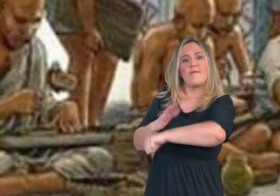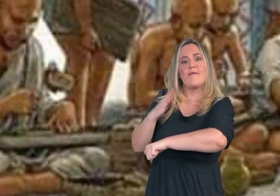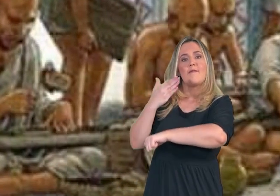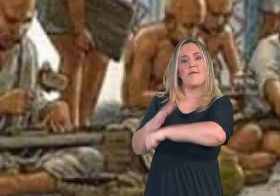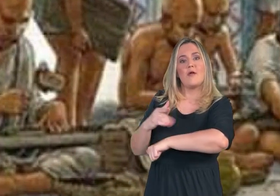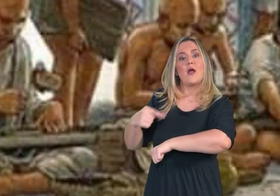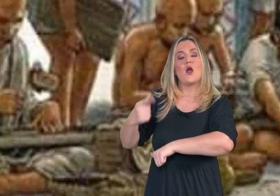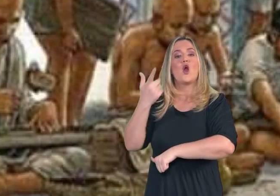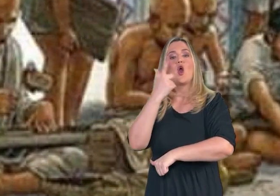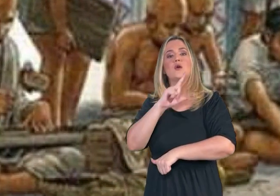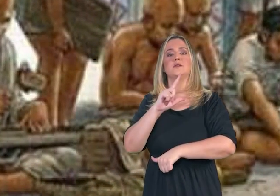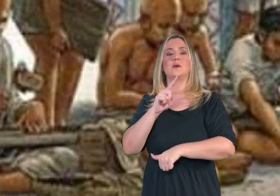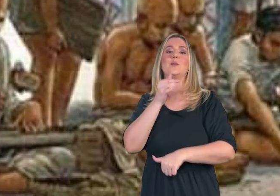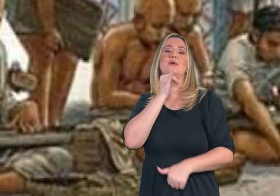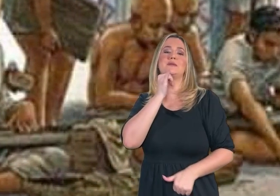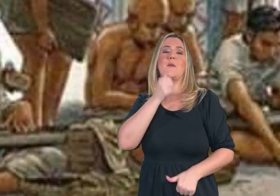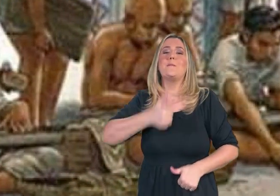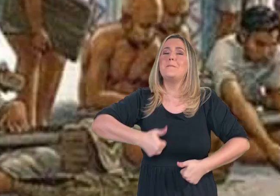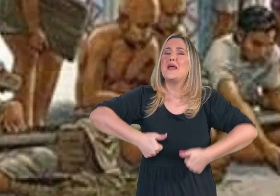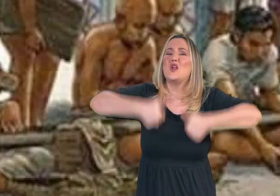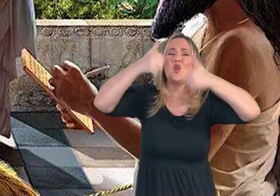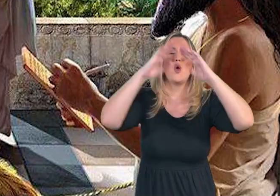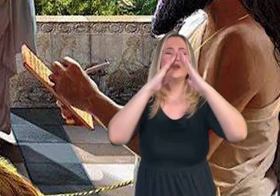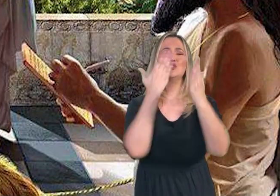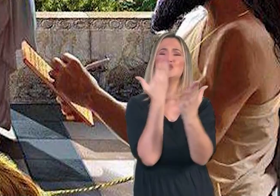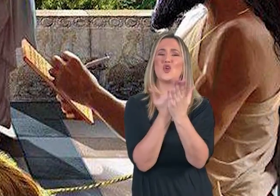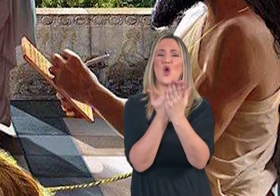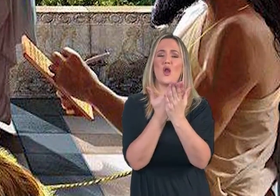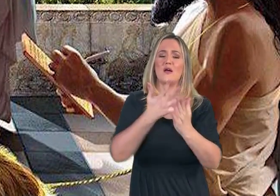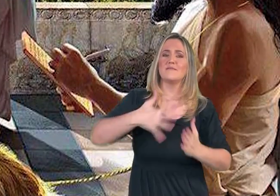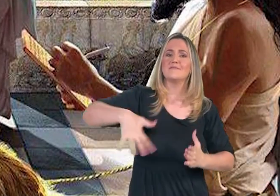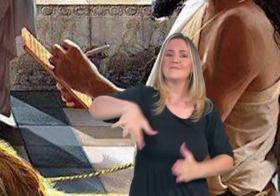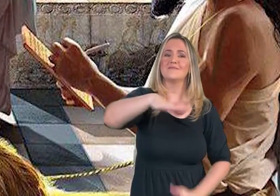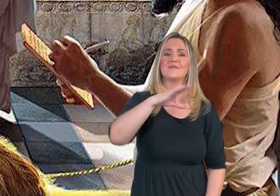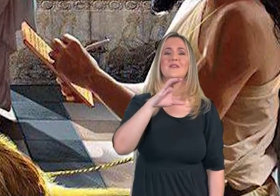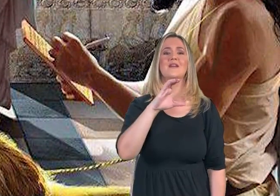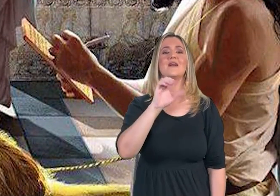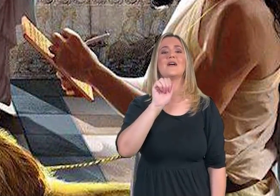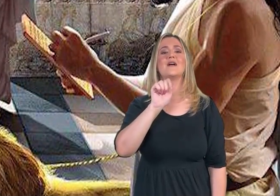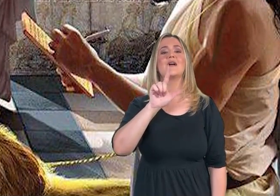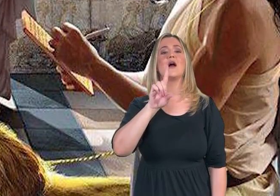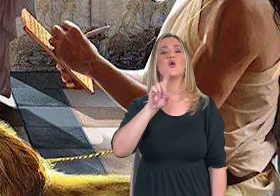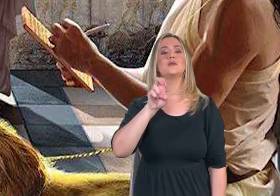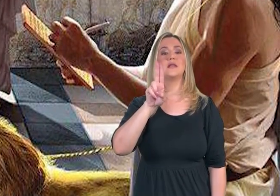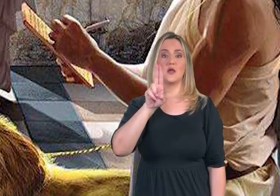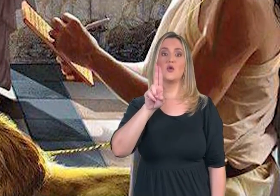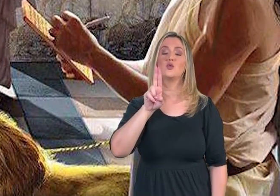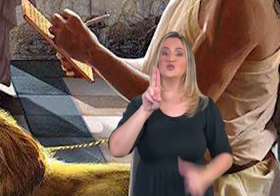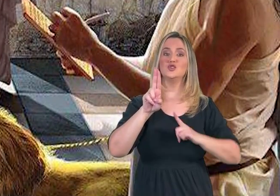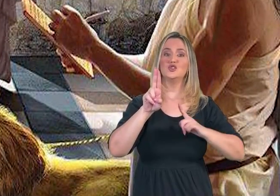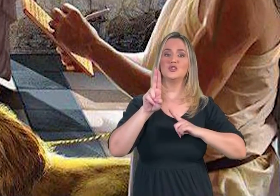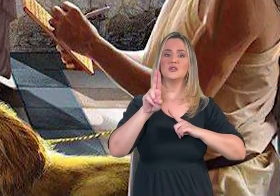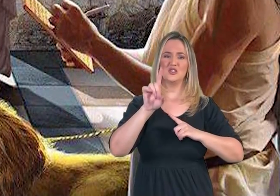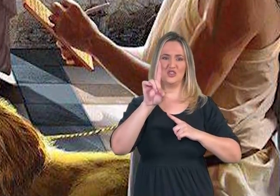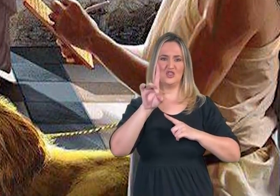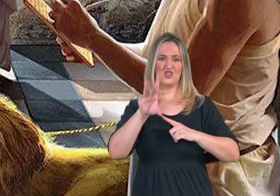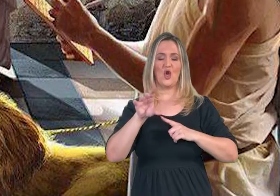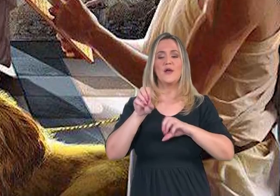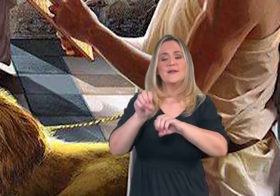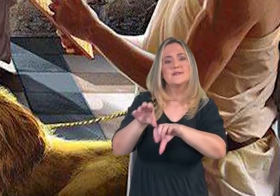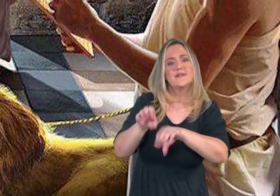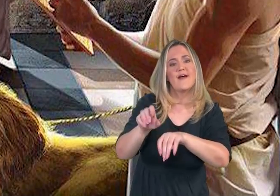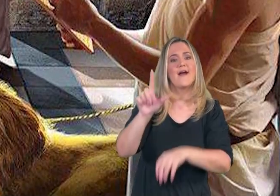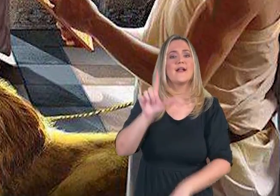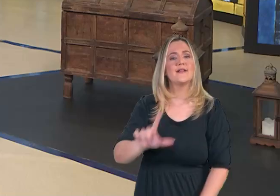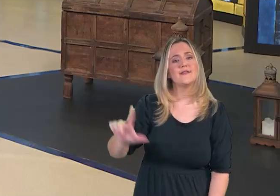imediatamente entraram para a melhor escola dos caldeus. Isso envolveu muito mais do que meramente uma iniciação técnica na literatura e